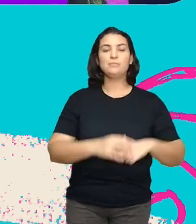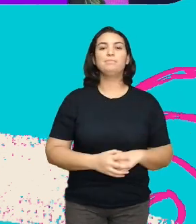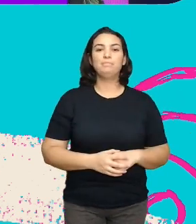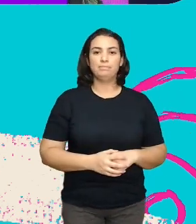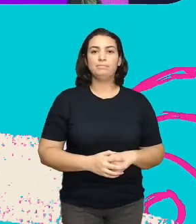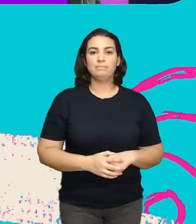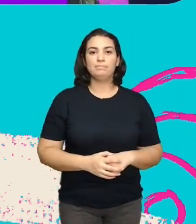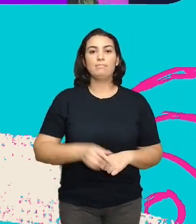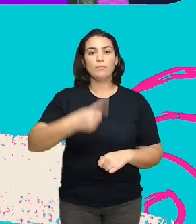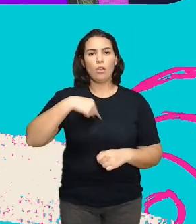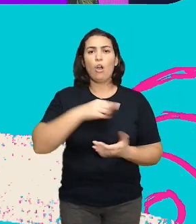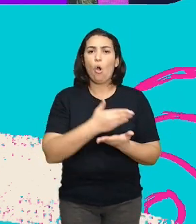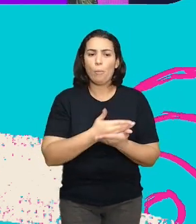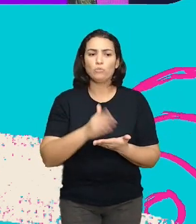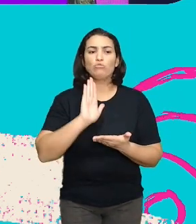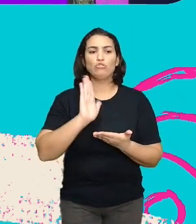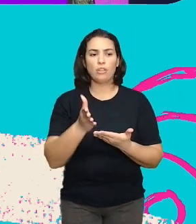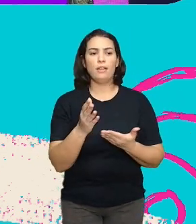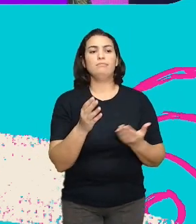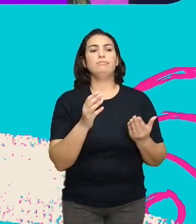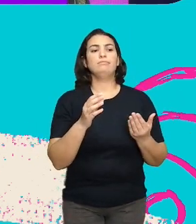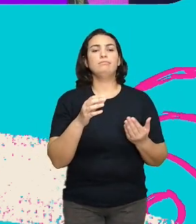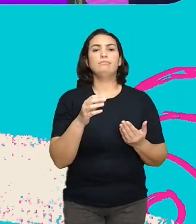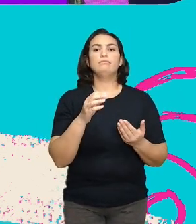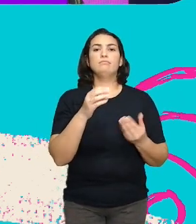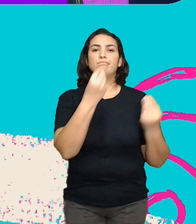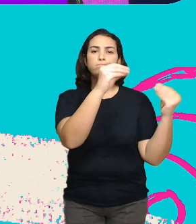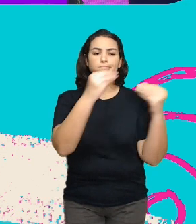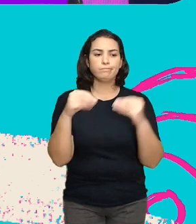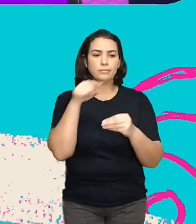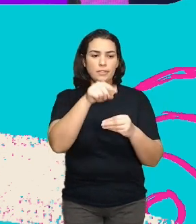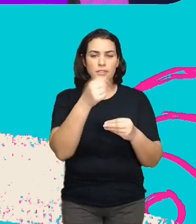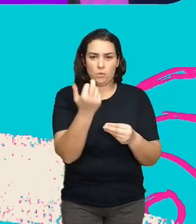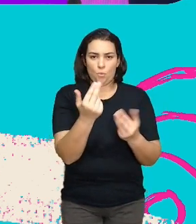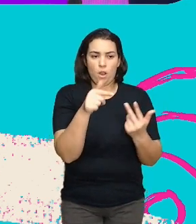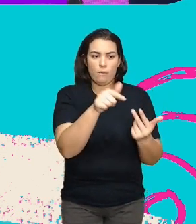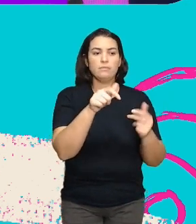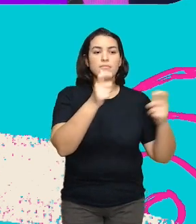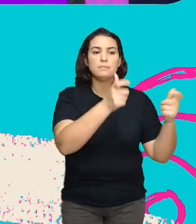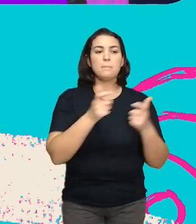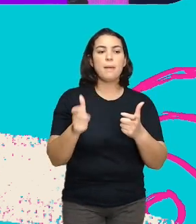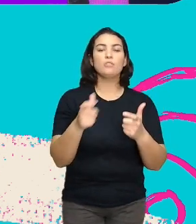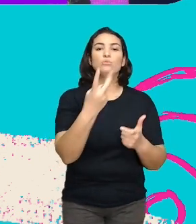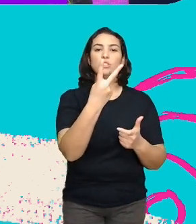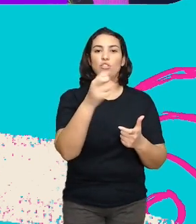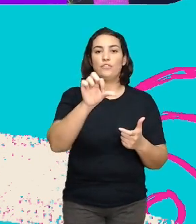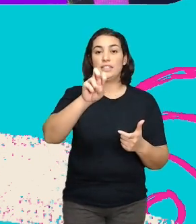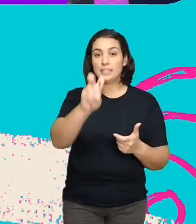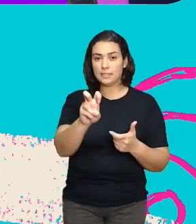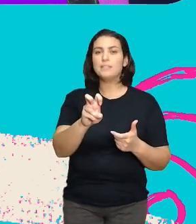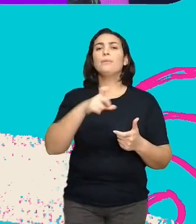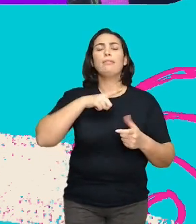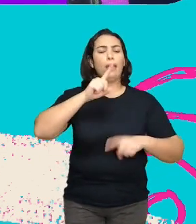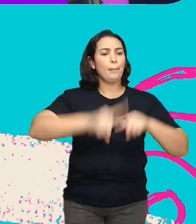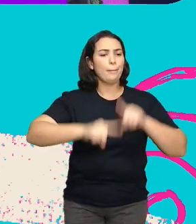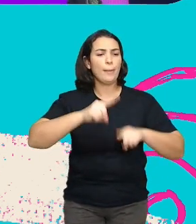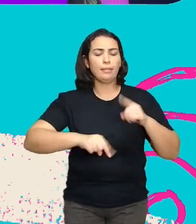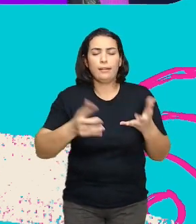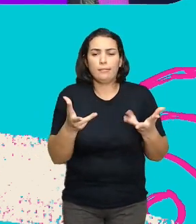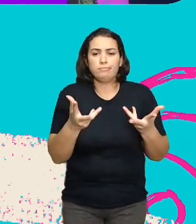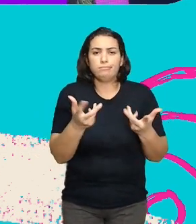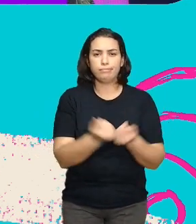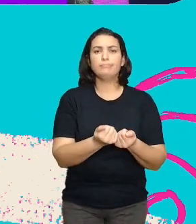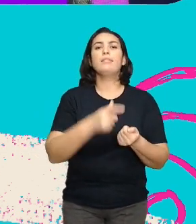implementação, 295 espaços com equipamentos de altíssima tecnologia, impressora 3D,